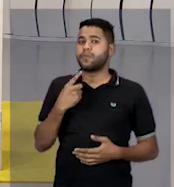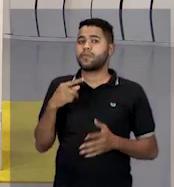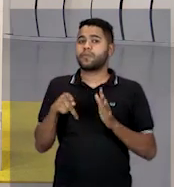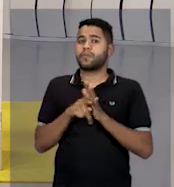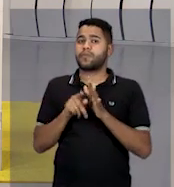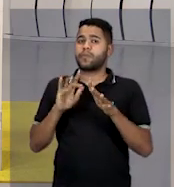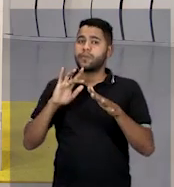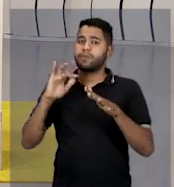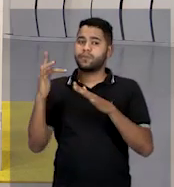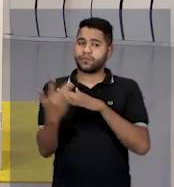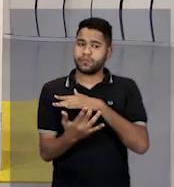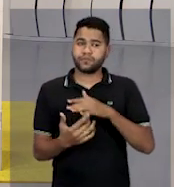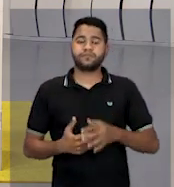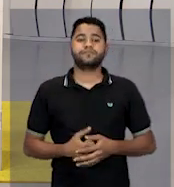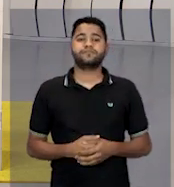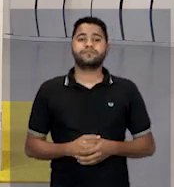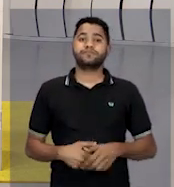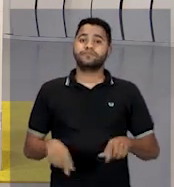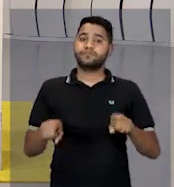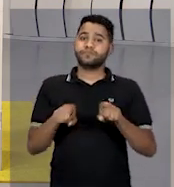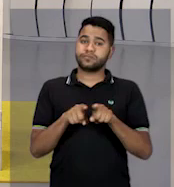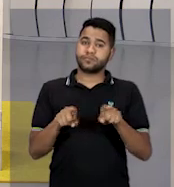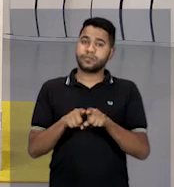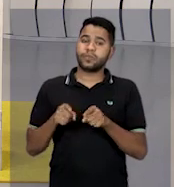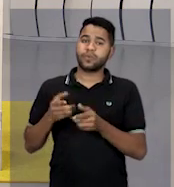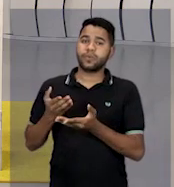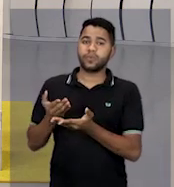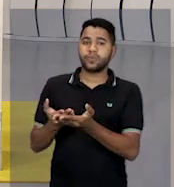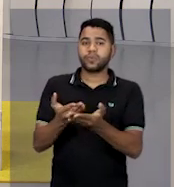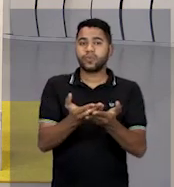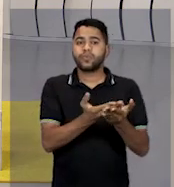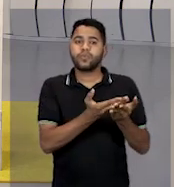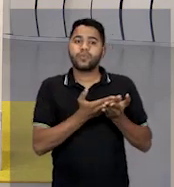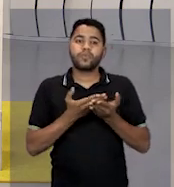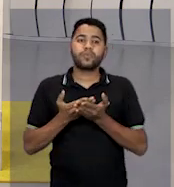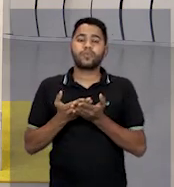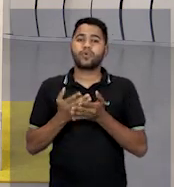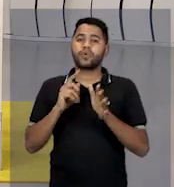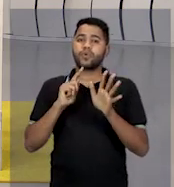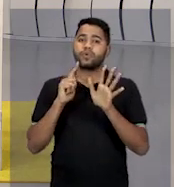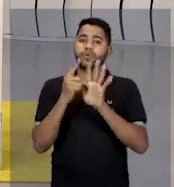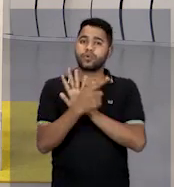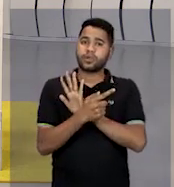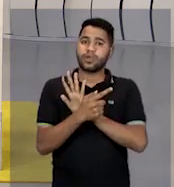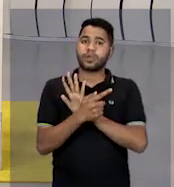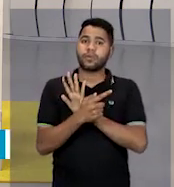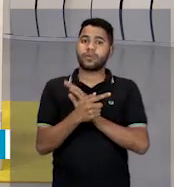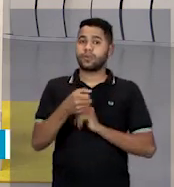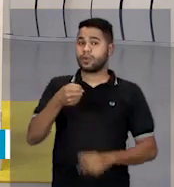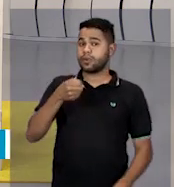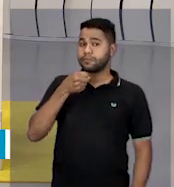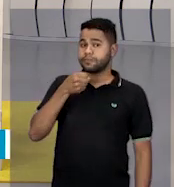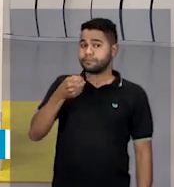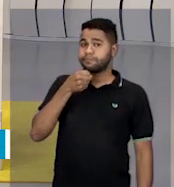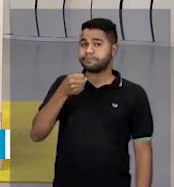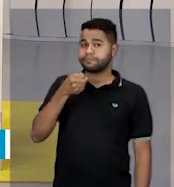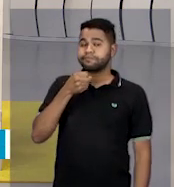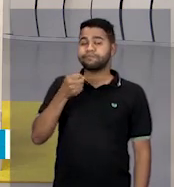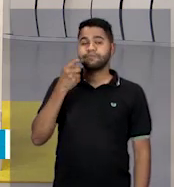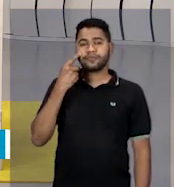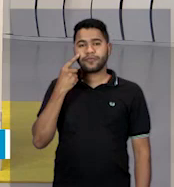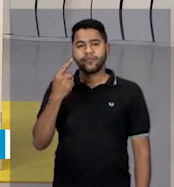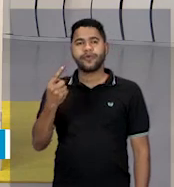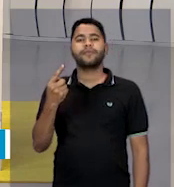social. Nós também vamos estudar o gênero entrevista. Nós vamos